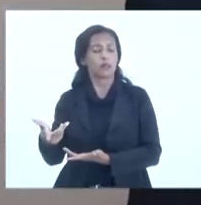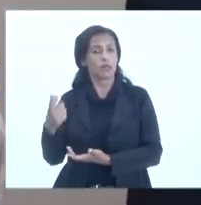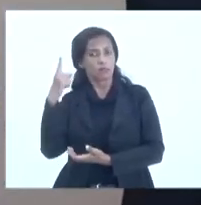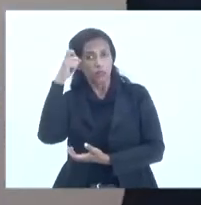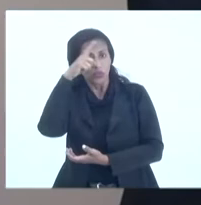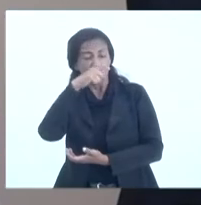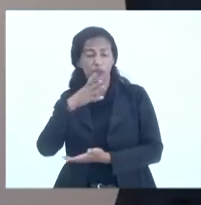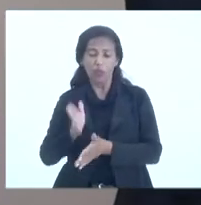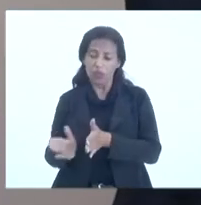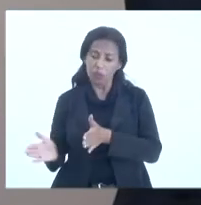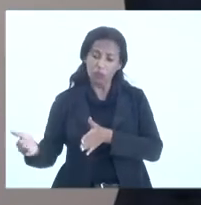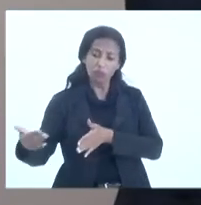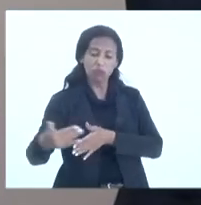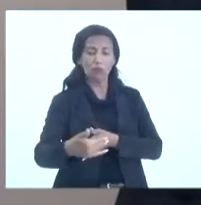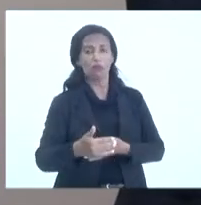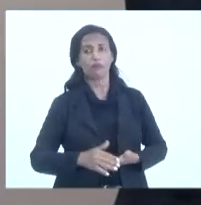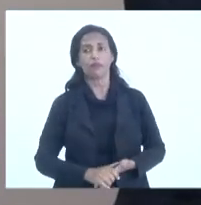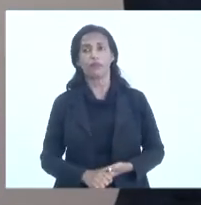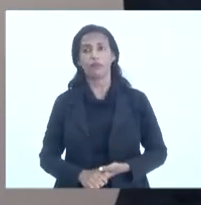com